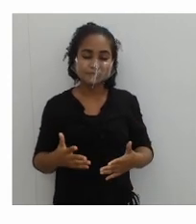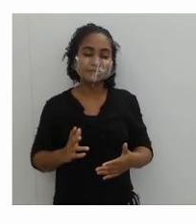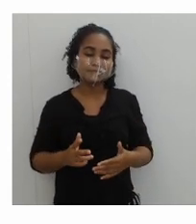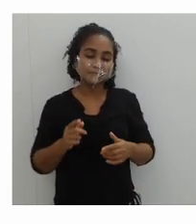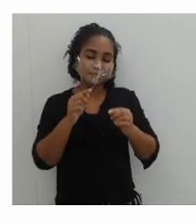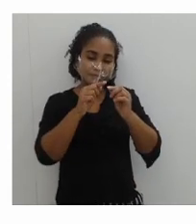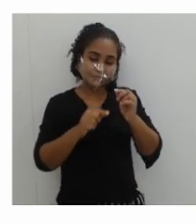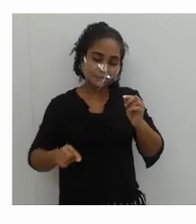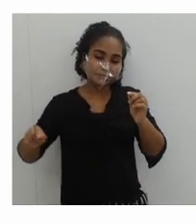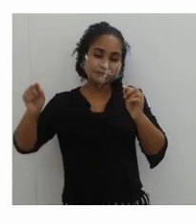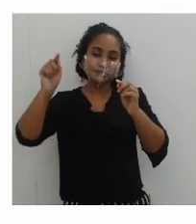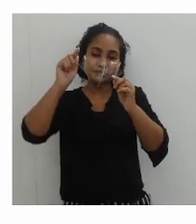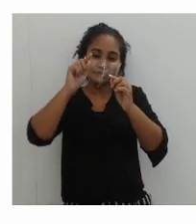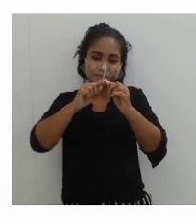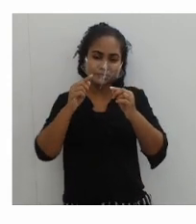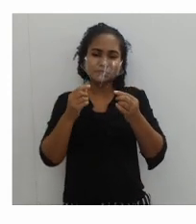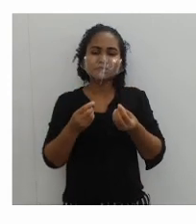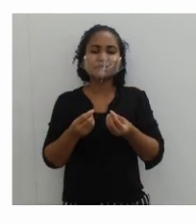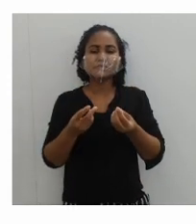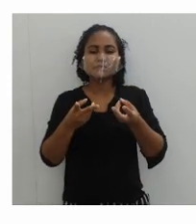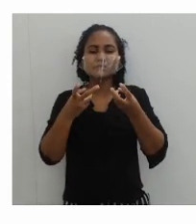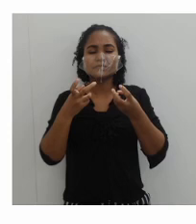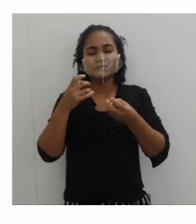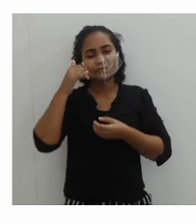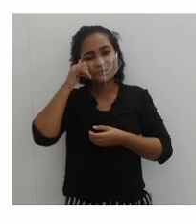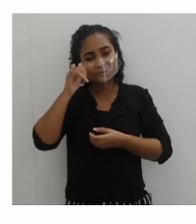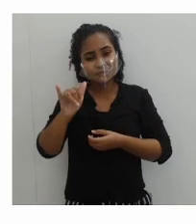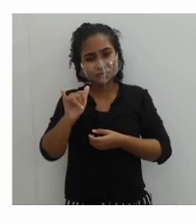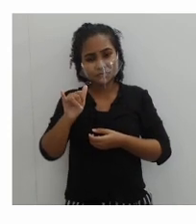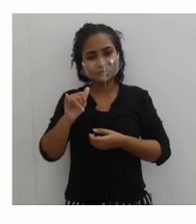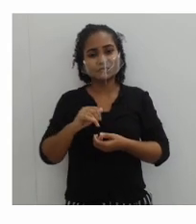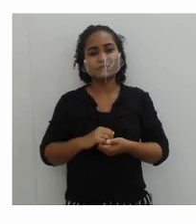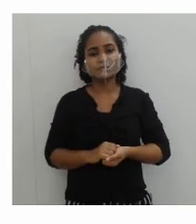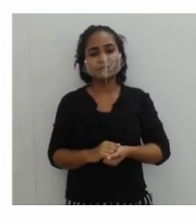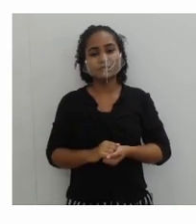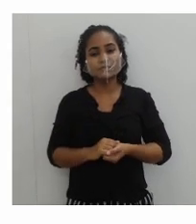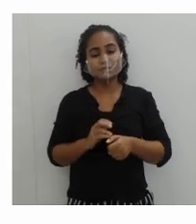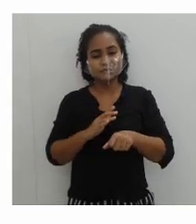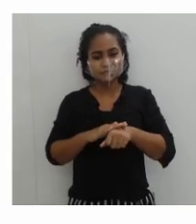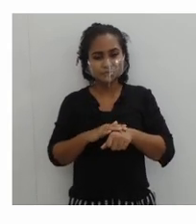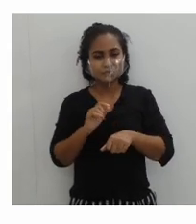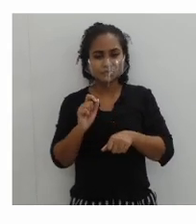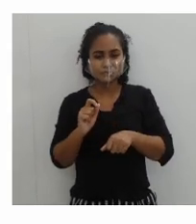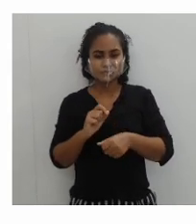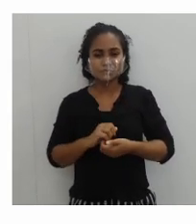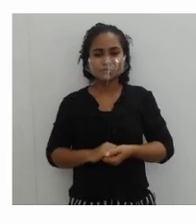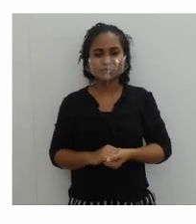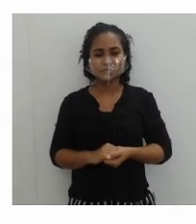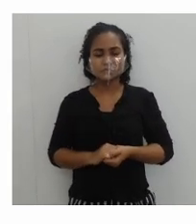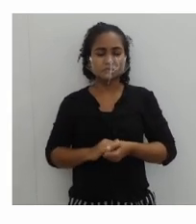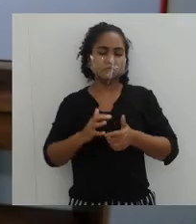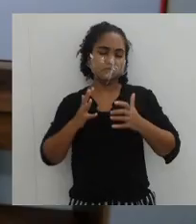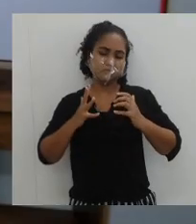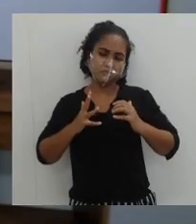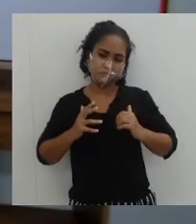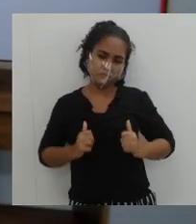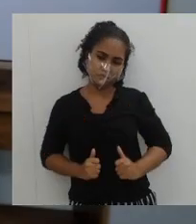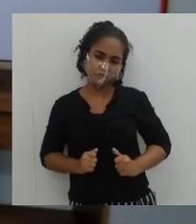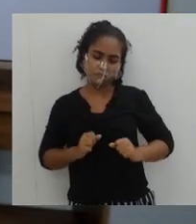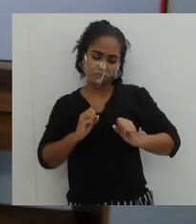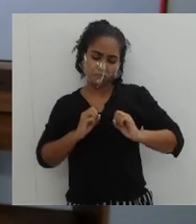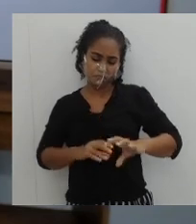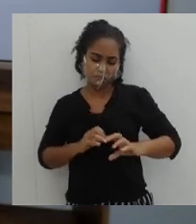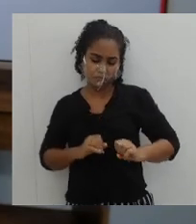esse ciclo. Então, qual é a prevenção para essa doença? A prevenção é ter uma higiene pessoal, uma